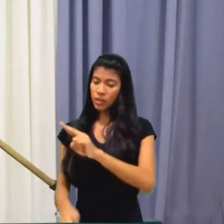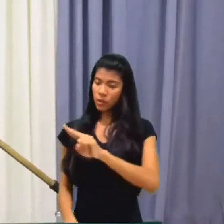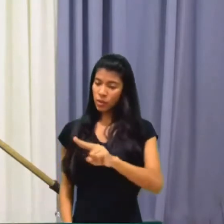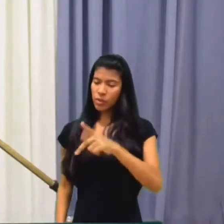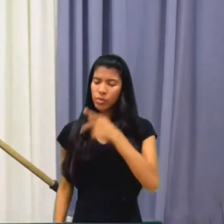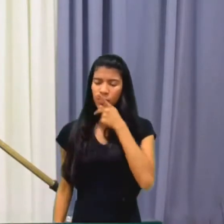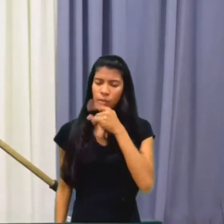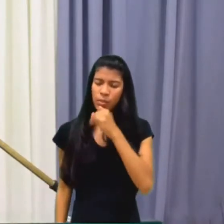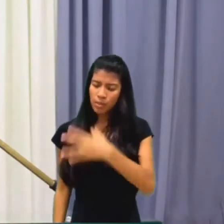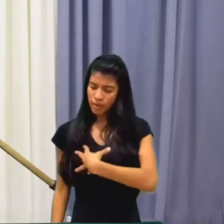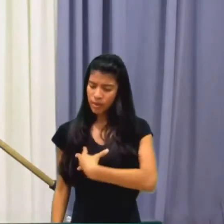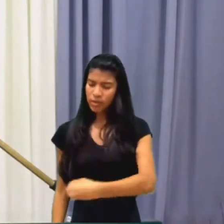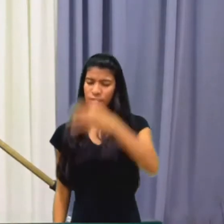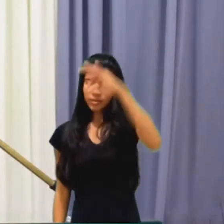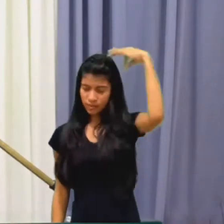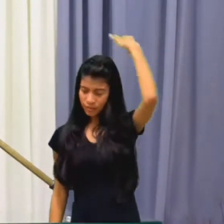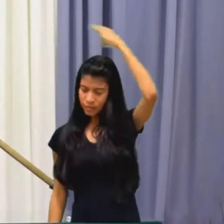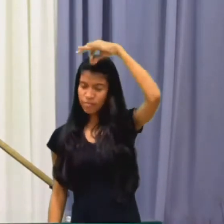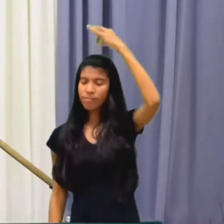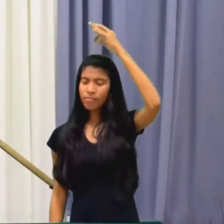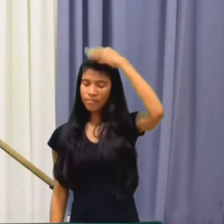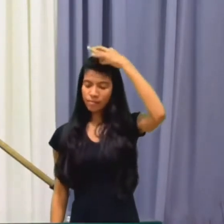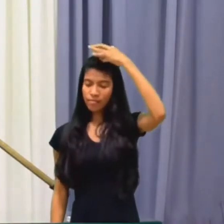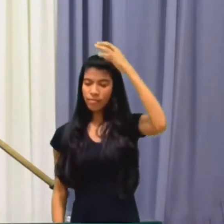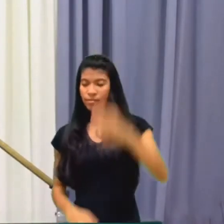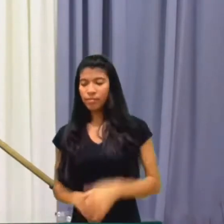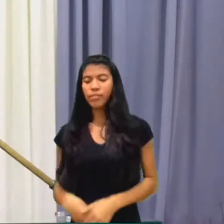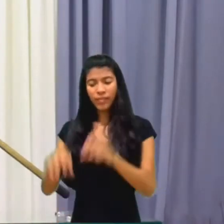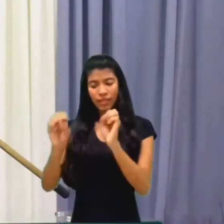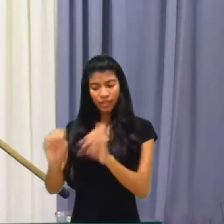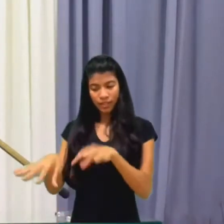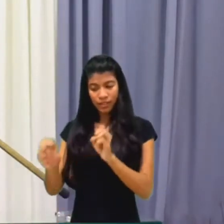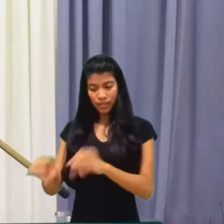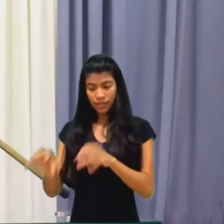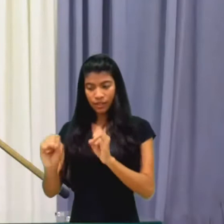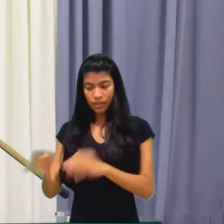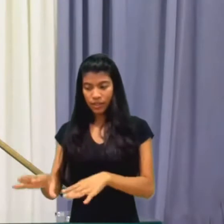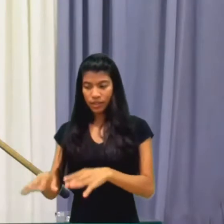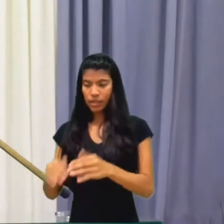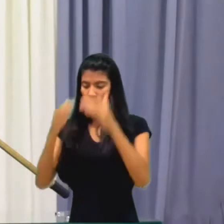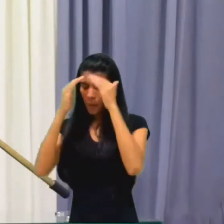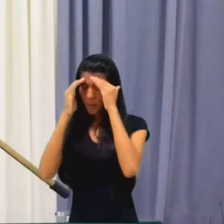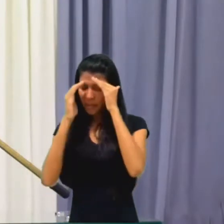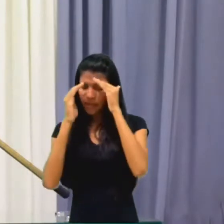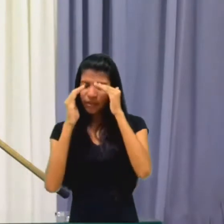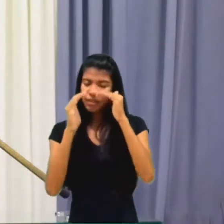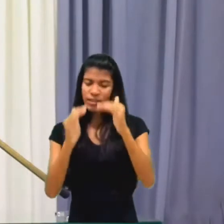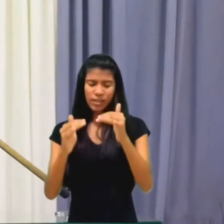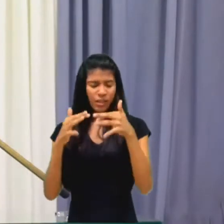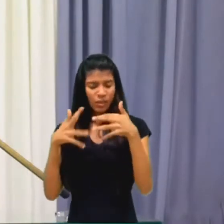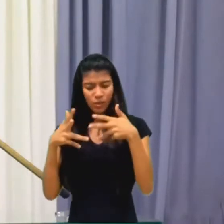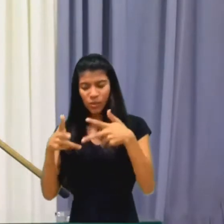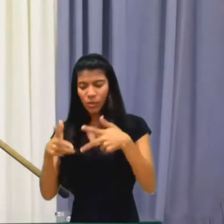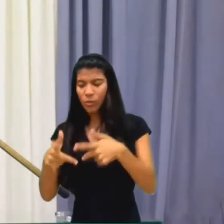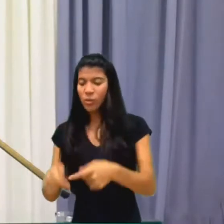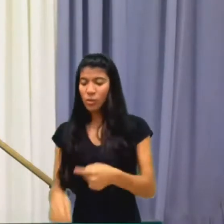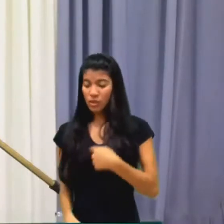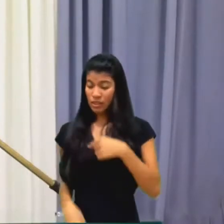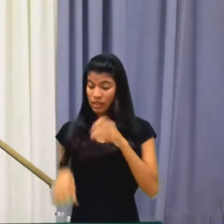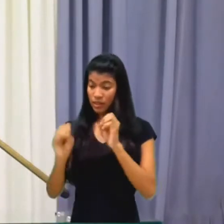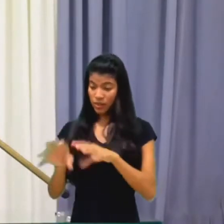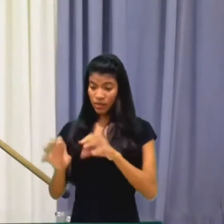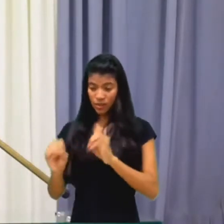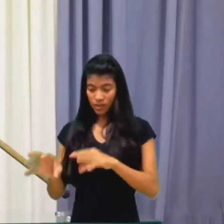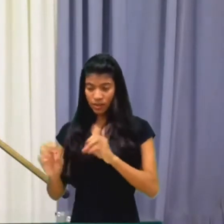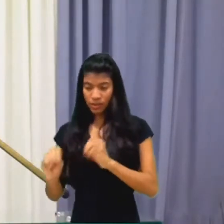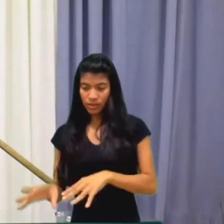Pai, e do Filho e do Espírito Santo, ensinando-os a observar todas as coisas que eu vos tenho